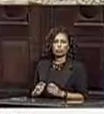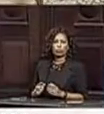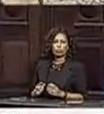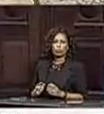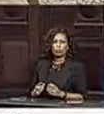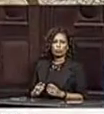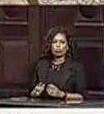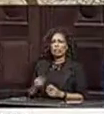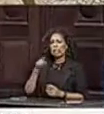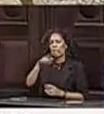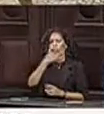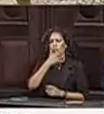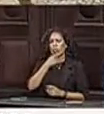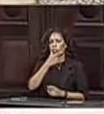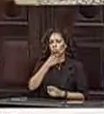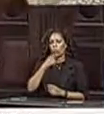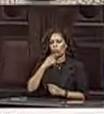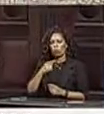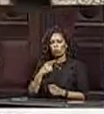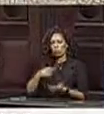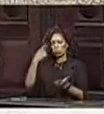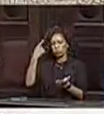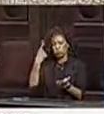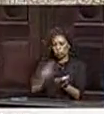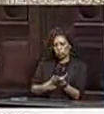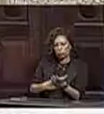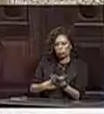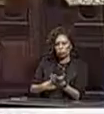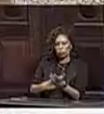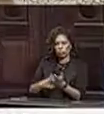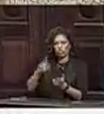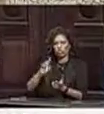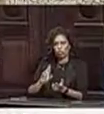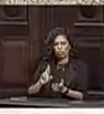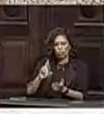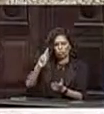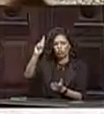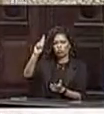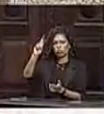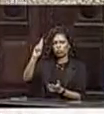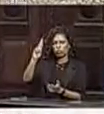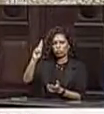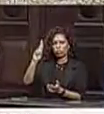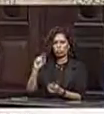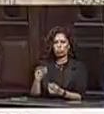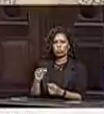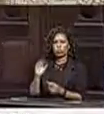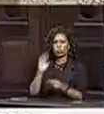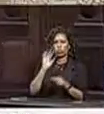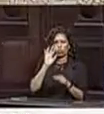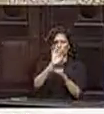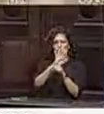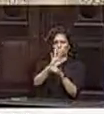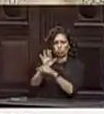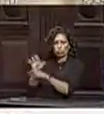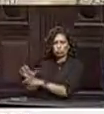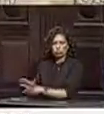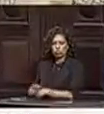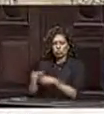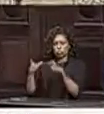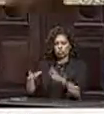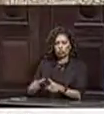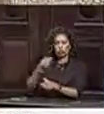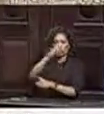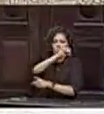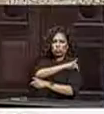todo um compromisso com aquilo que faz parte da agenda dos nossos pronunciamentos, todos os